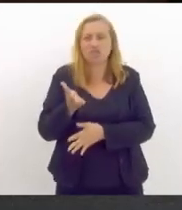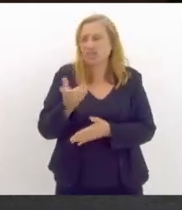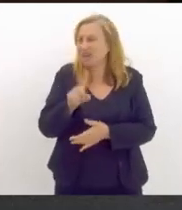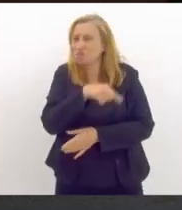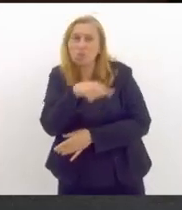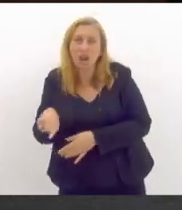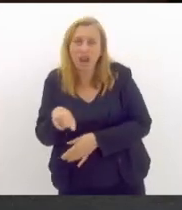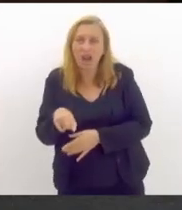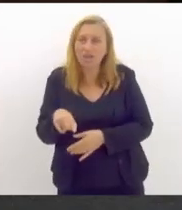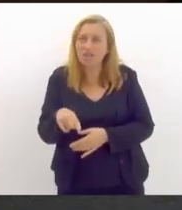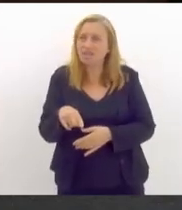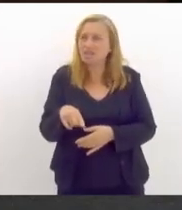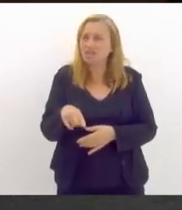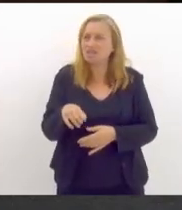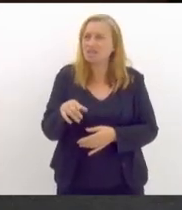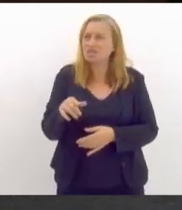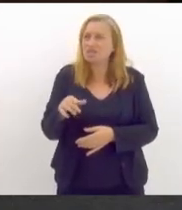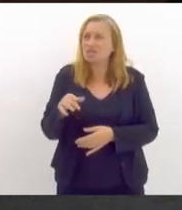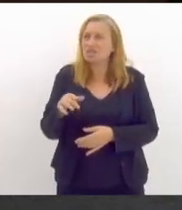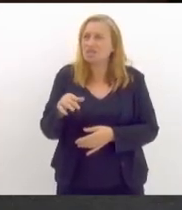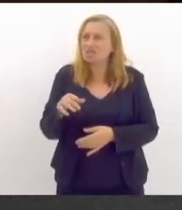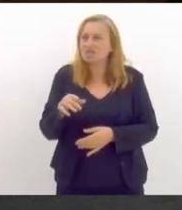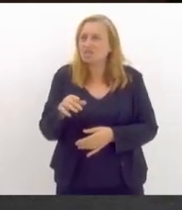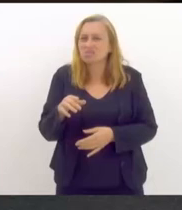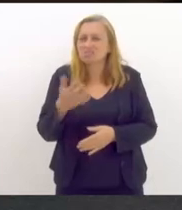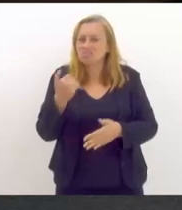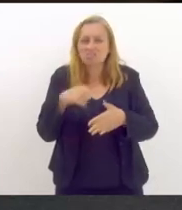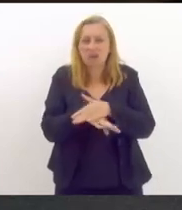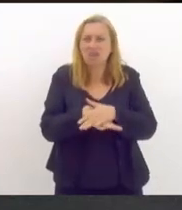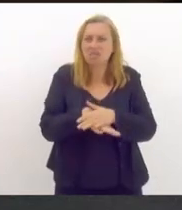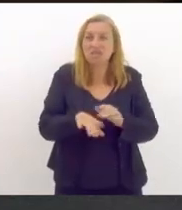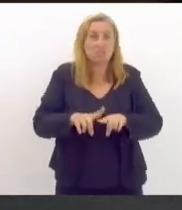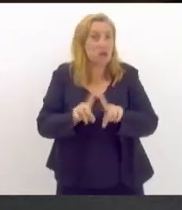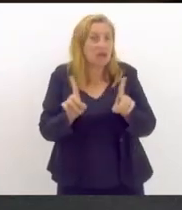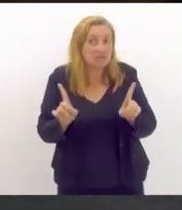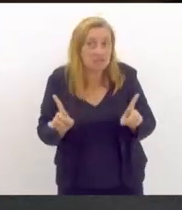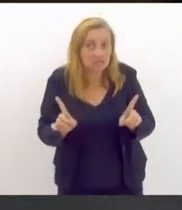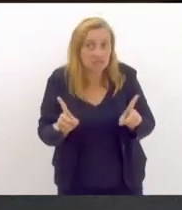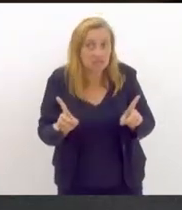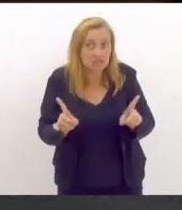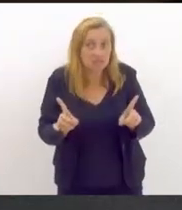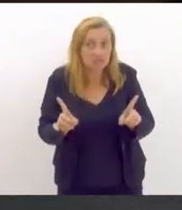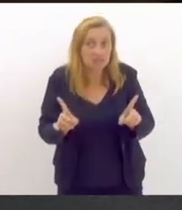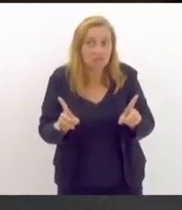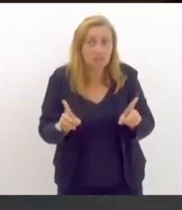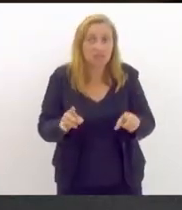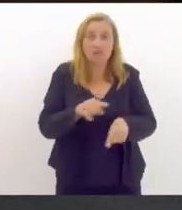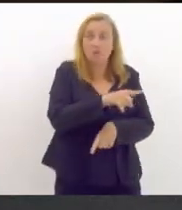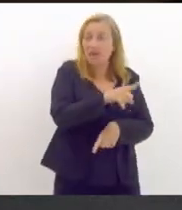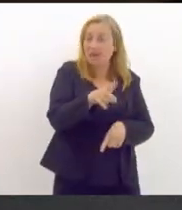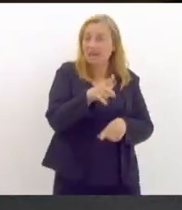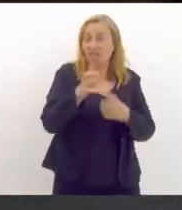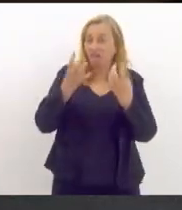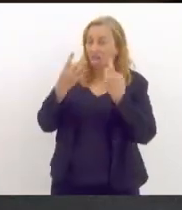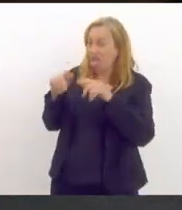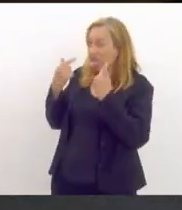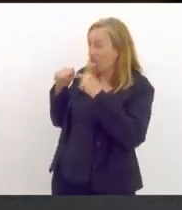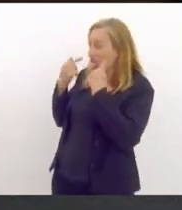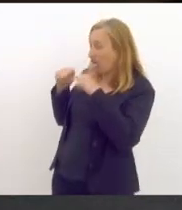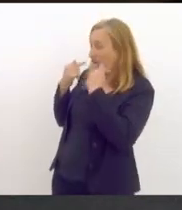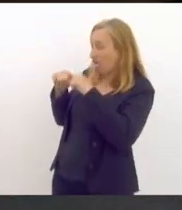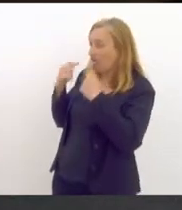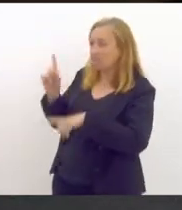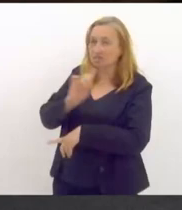já foi absolvido se eu não me engano ou processo arquivado mas foi o suficiente para você Ferrari aqui dizendo que ele não